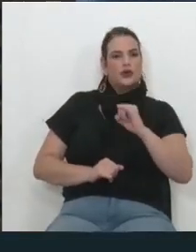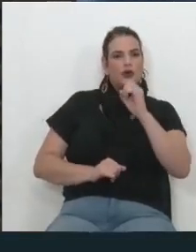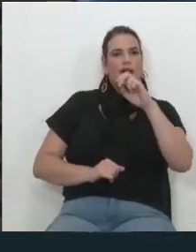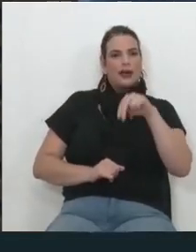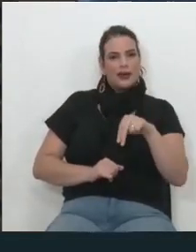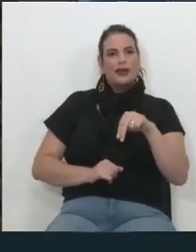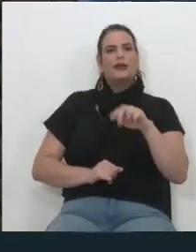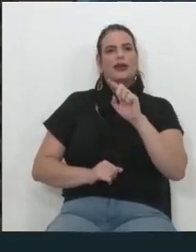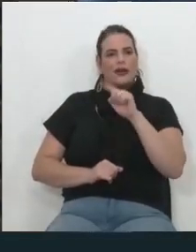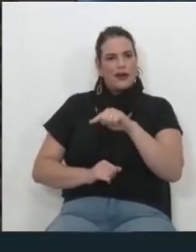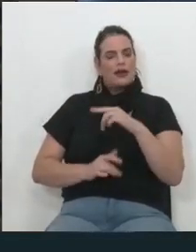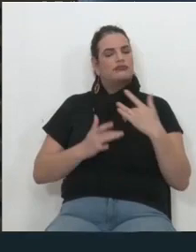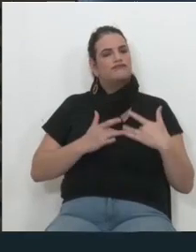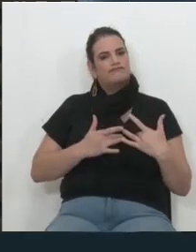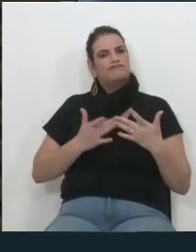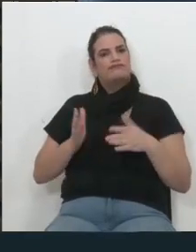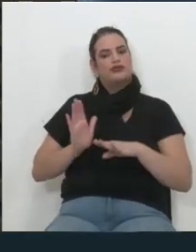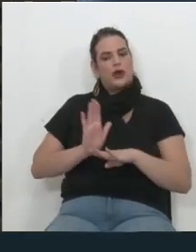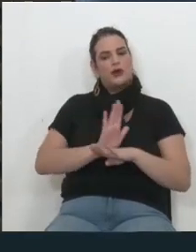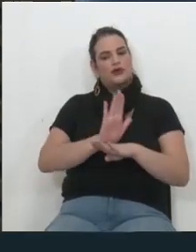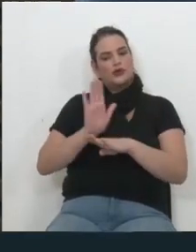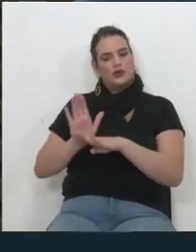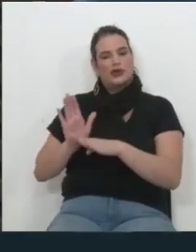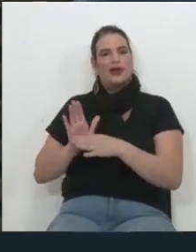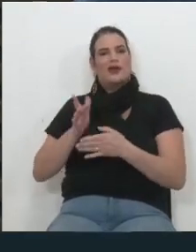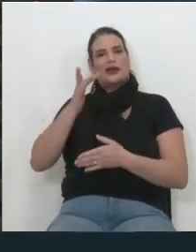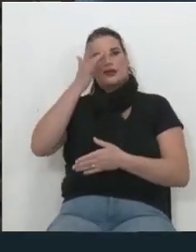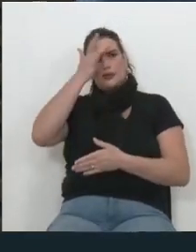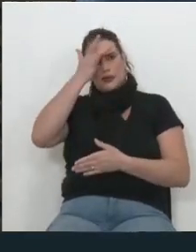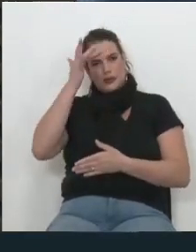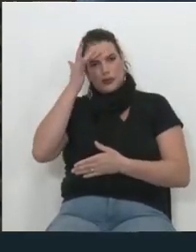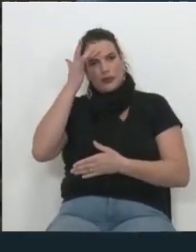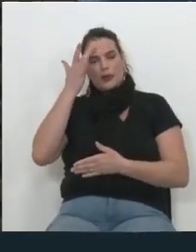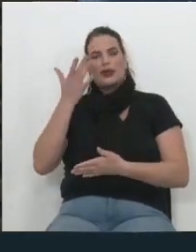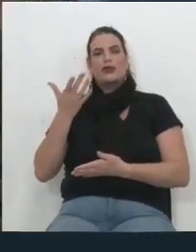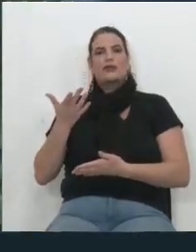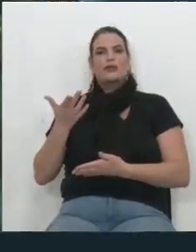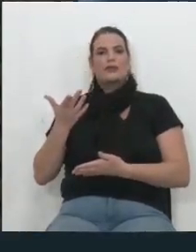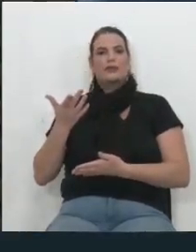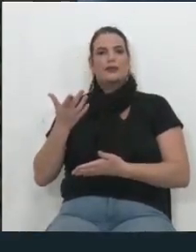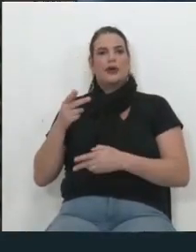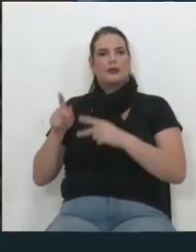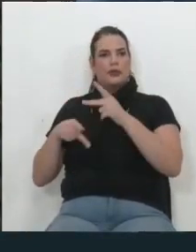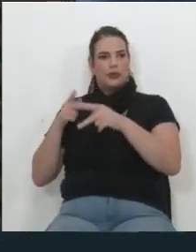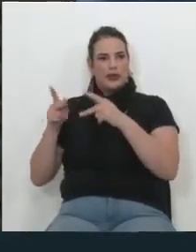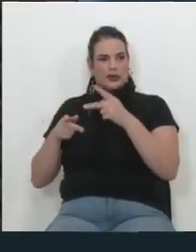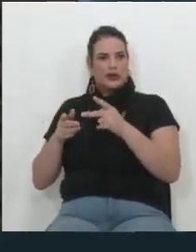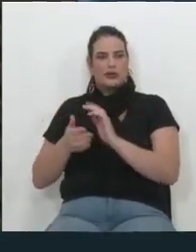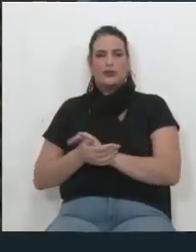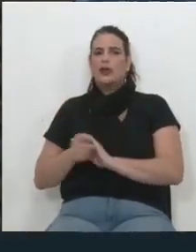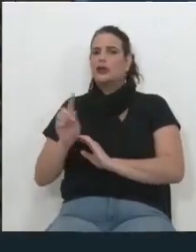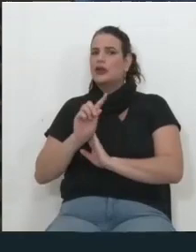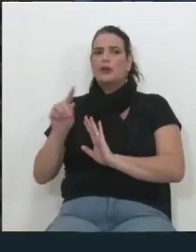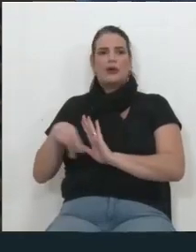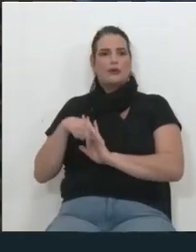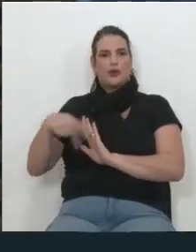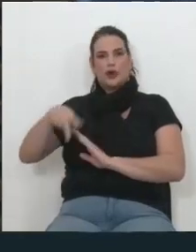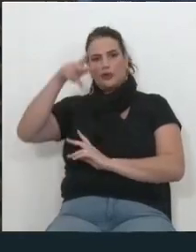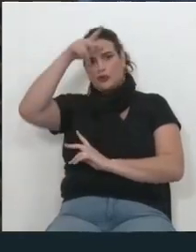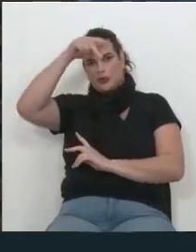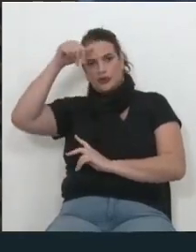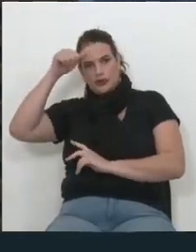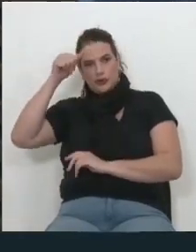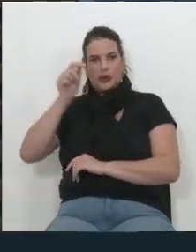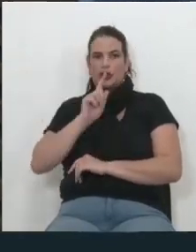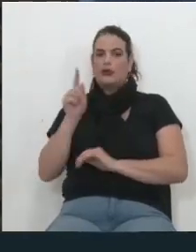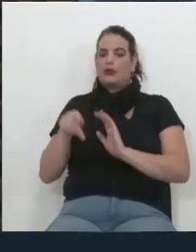entidades beneficentes, entidades filantrópicas. Não são da prefeitura, não são do estado,